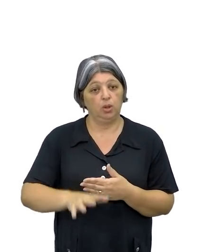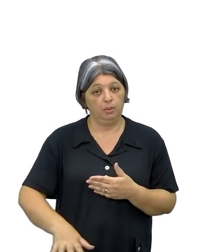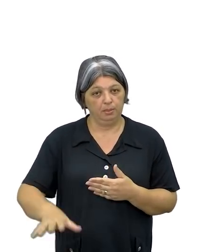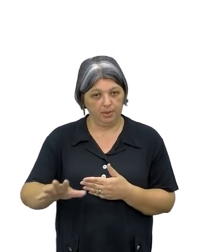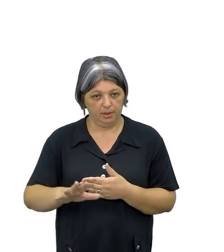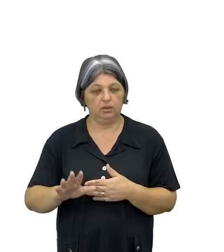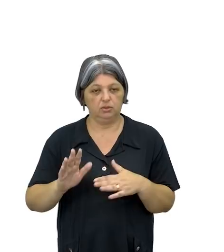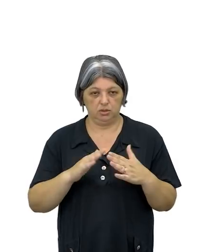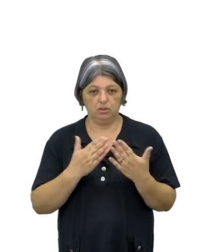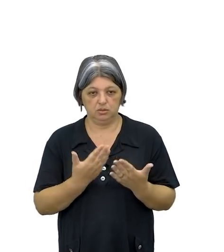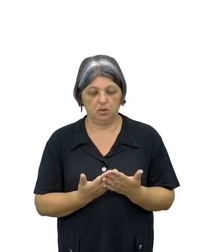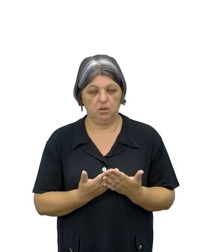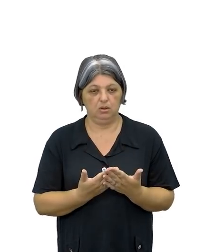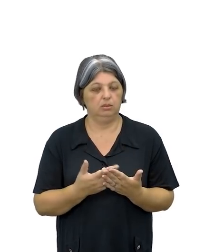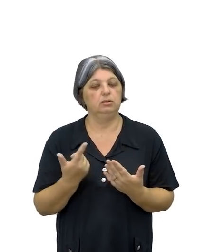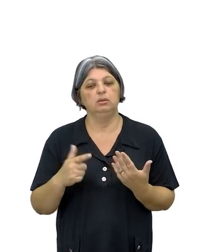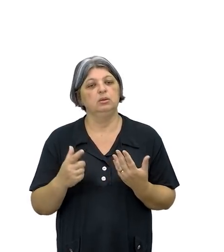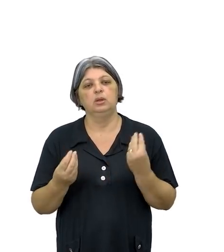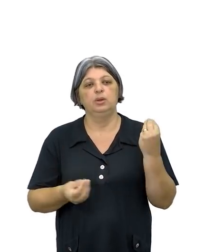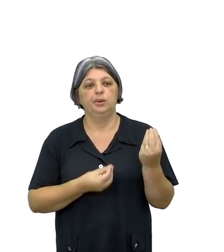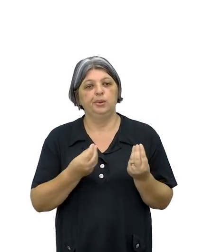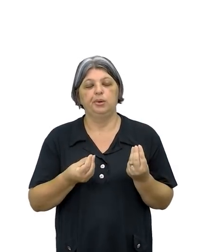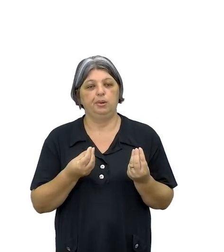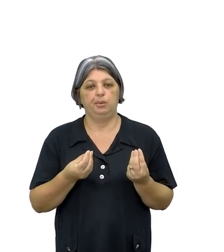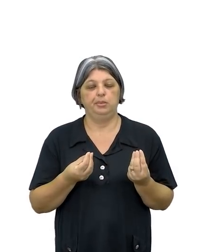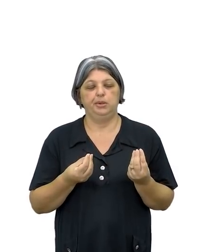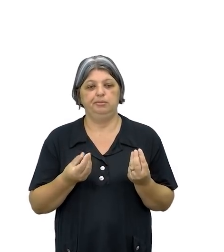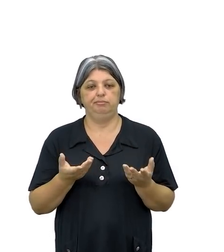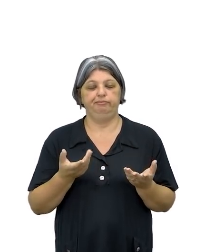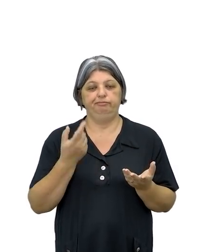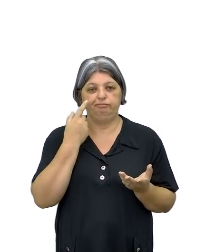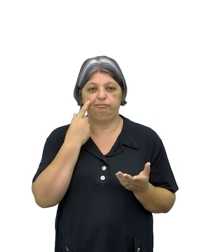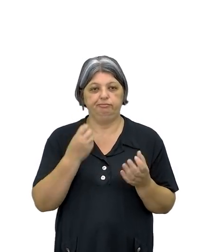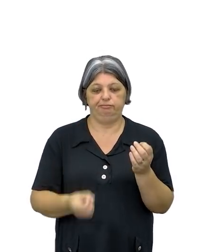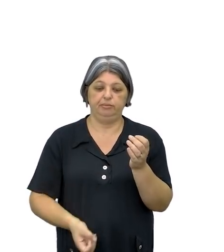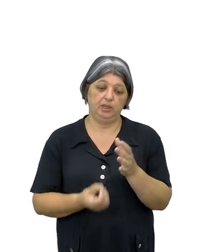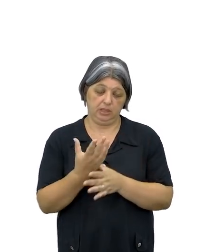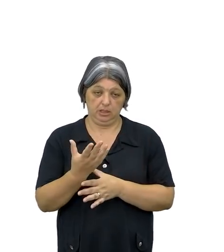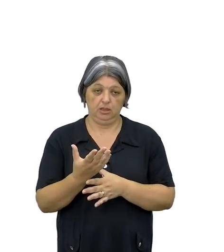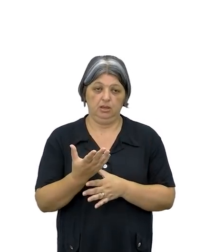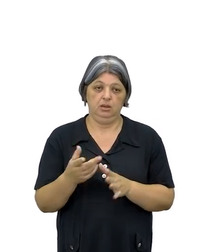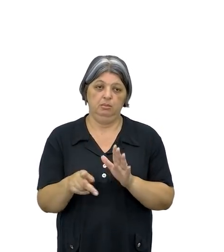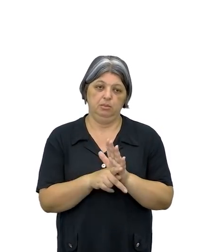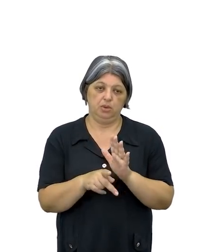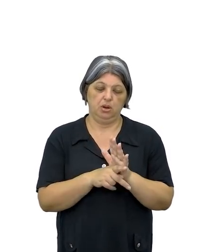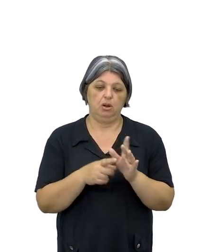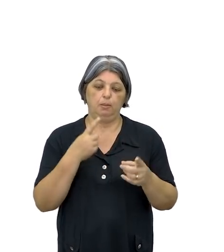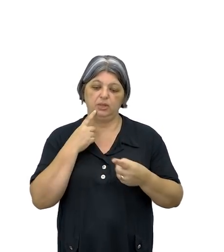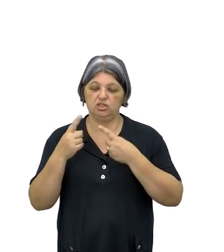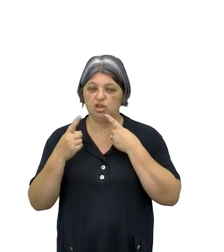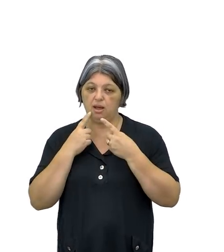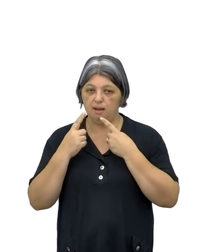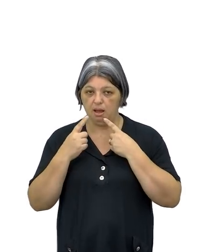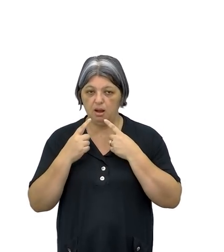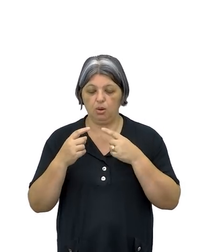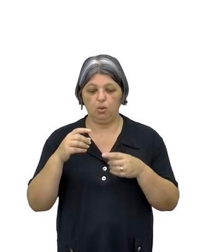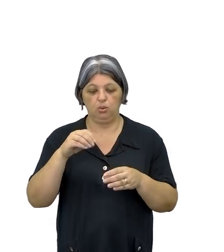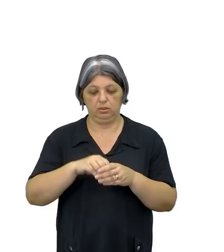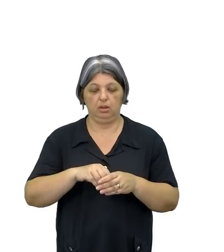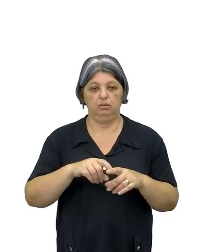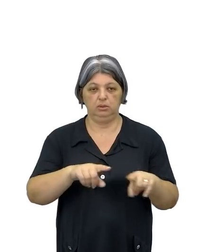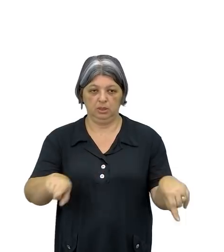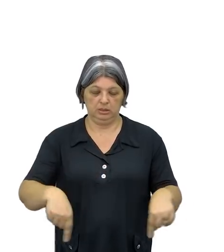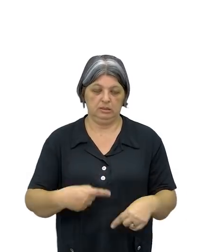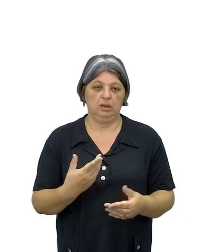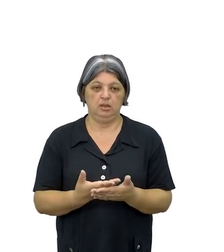escolar, né, eu não tenho muito sucesso. Então, criar esse ambiente dialógico é muito importante, né? E a construção